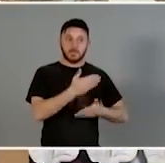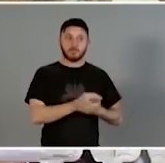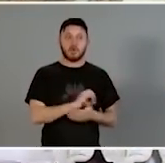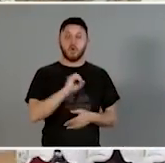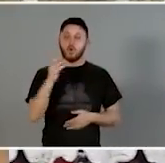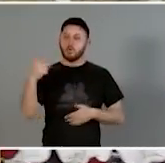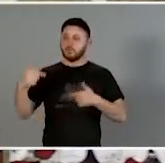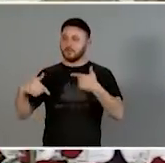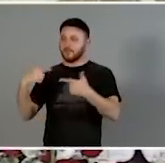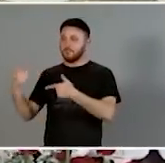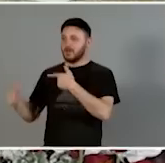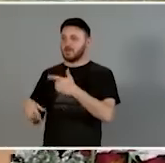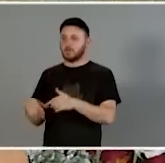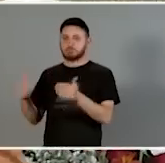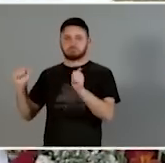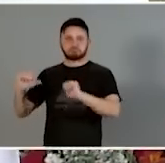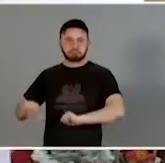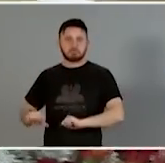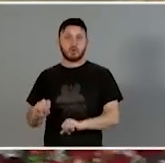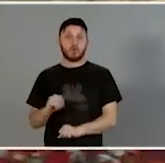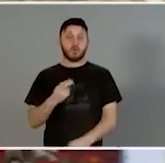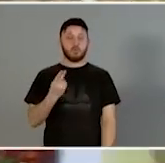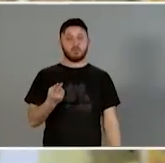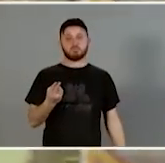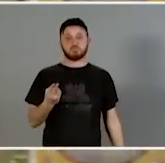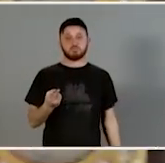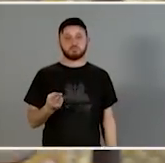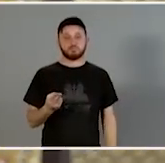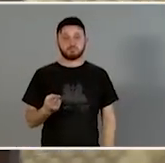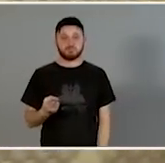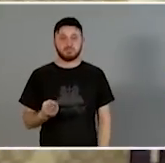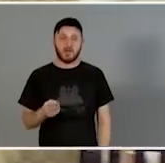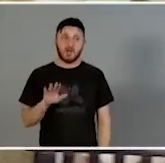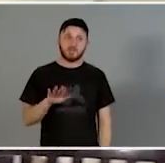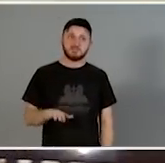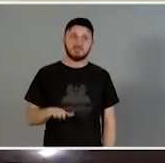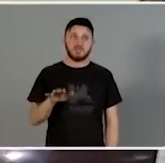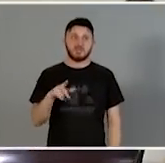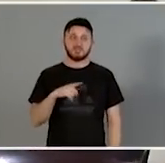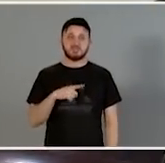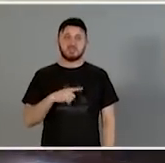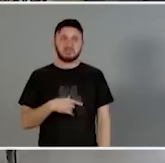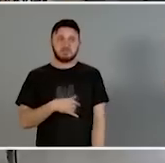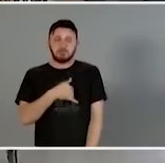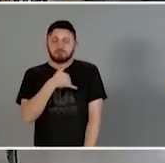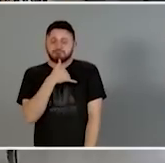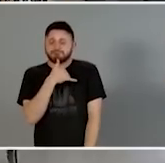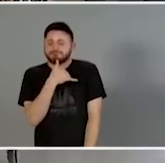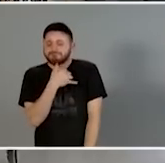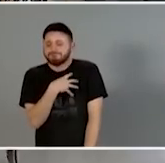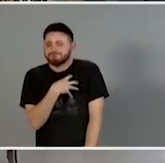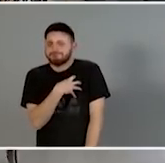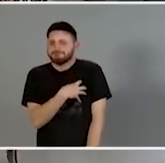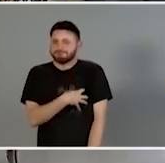emprego, ou quando você de repente passou por um desgosto tremendo,